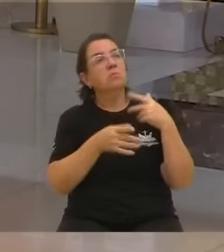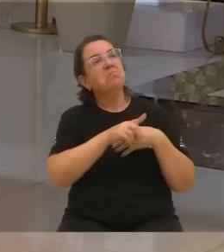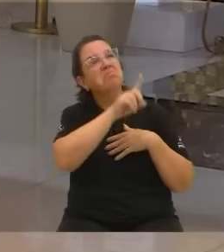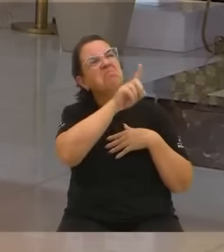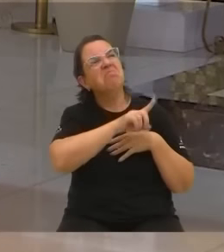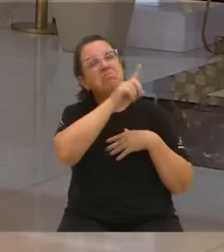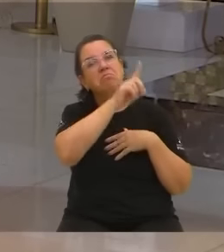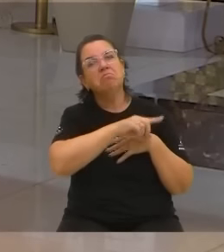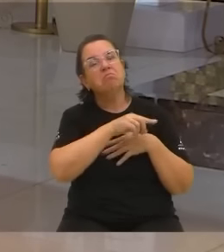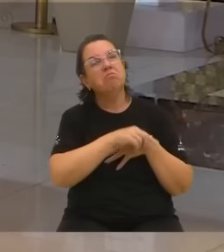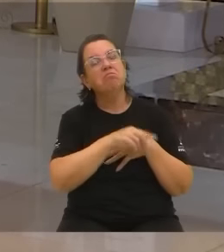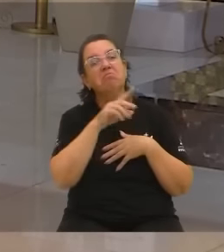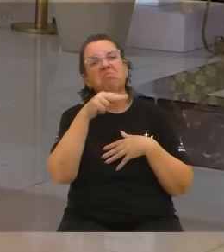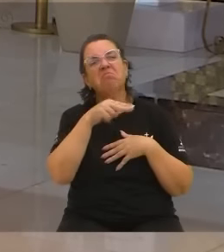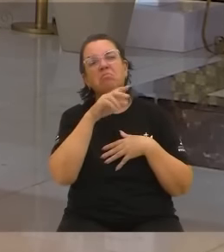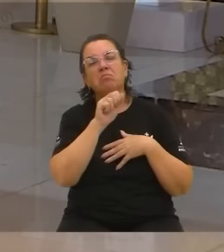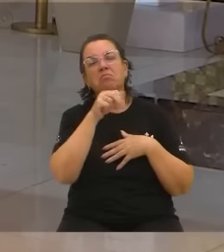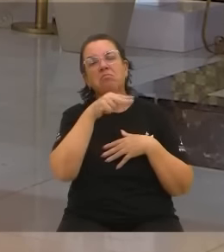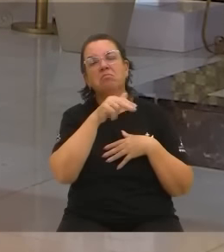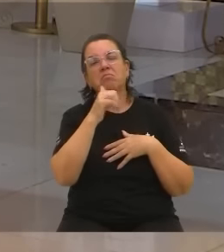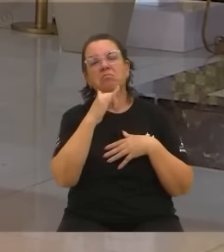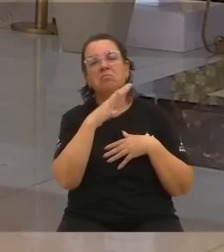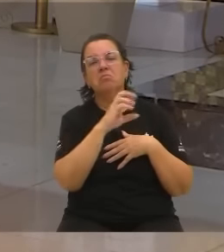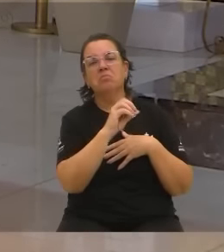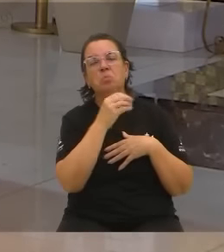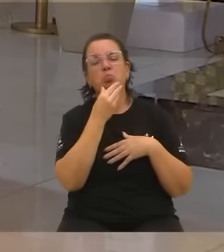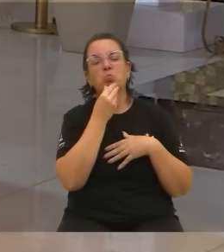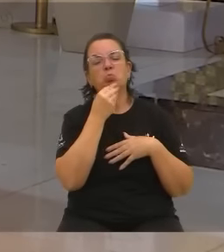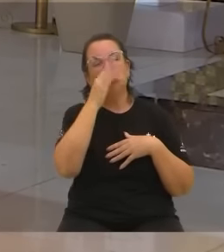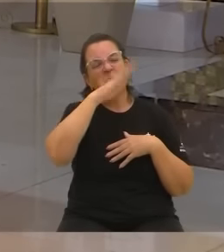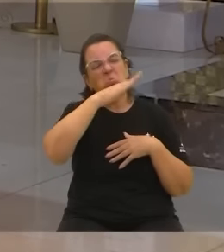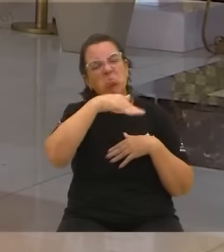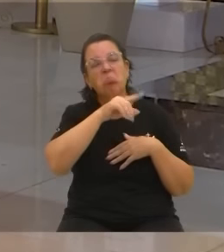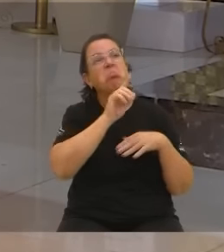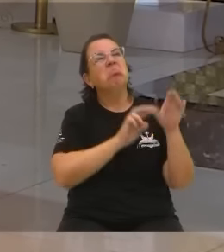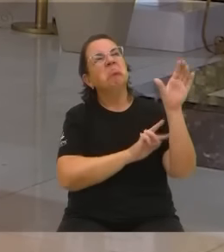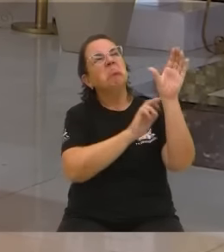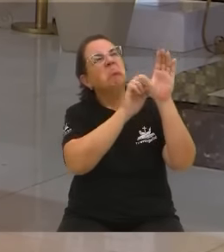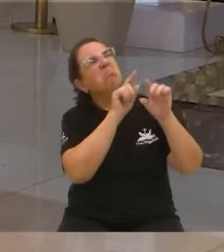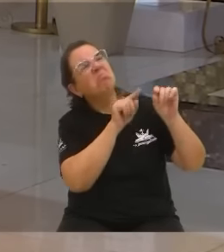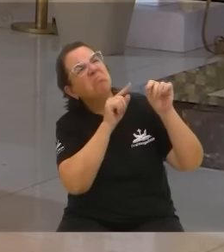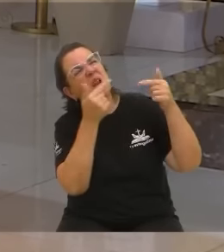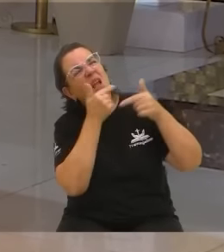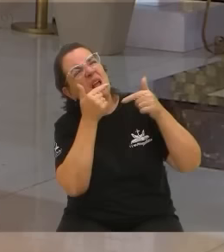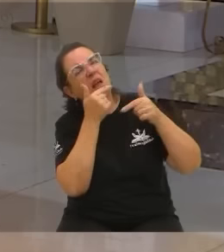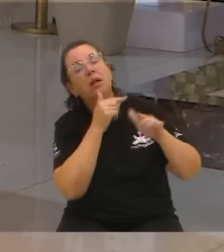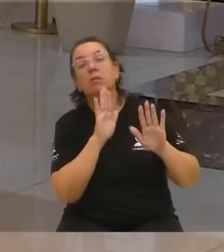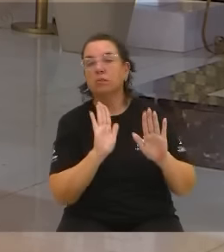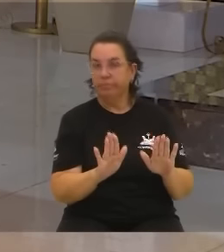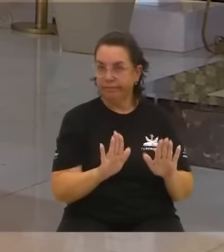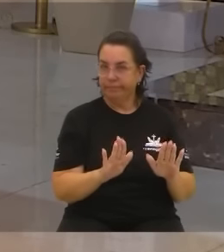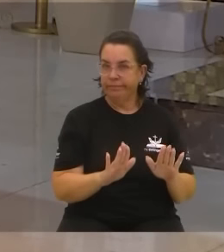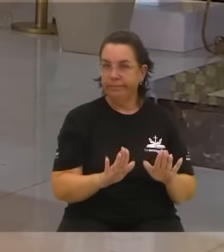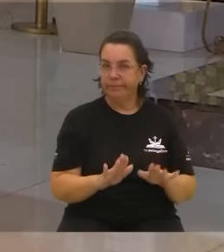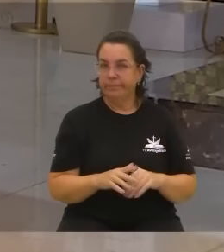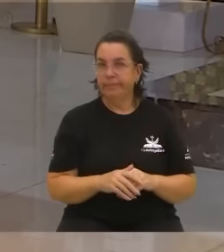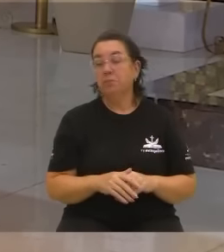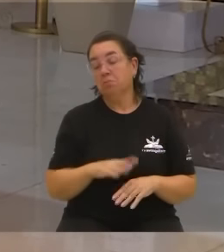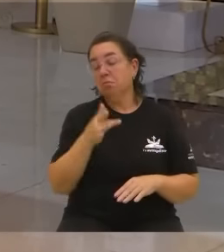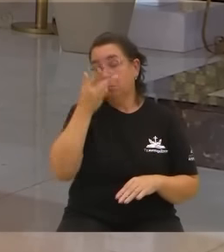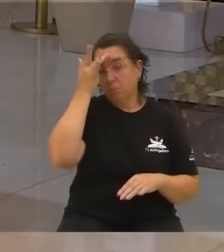lá, olha o Tampinha lá, o que está fazendo aquele lá trepado na árvore? Se expôs